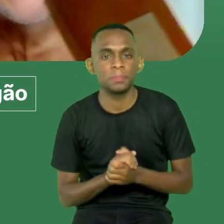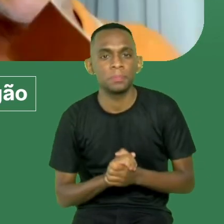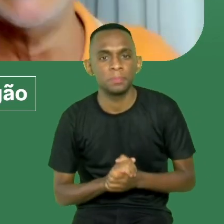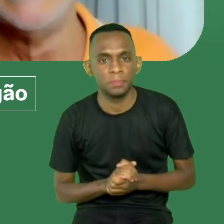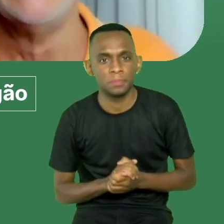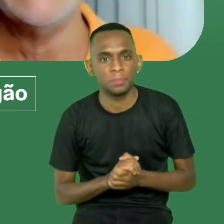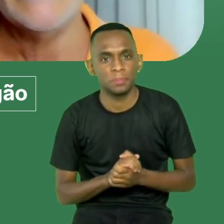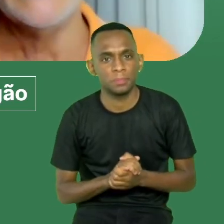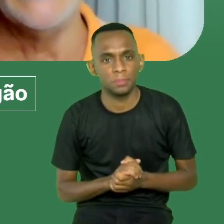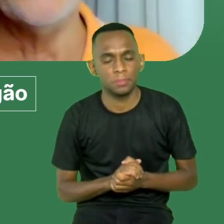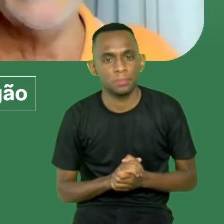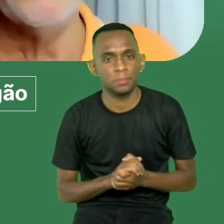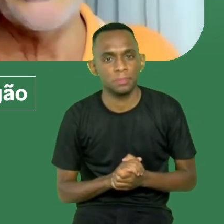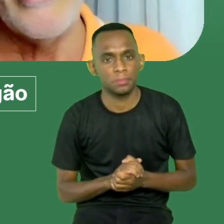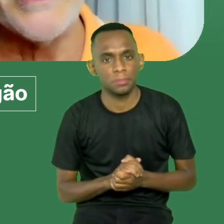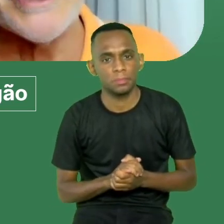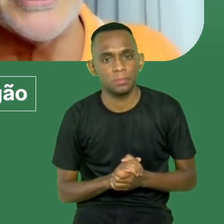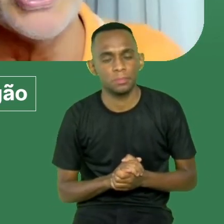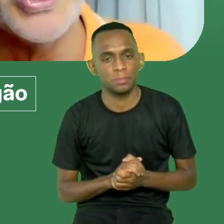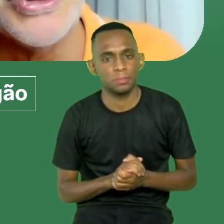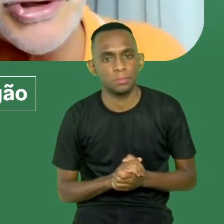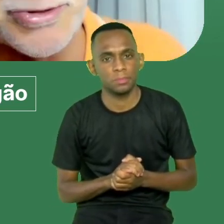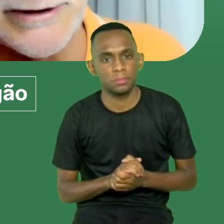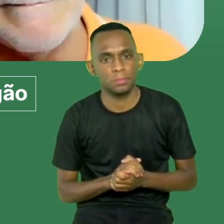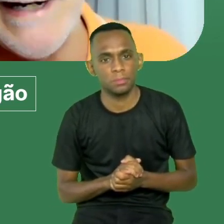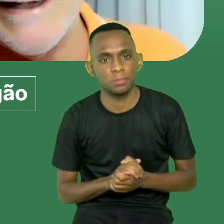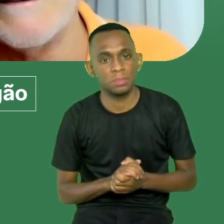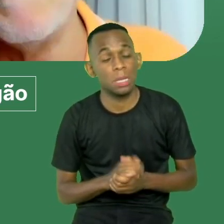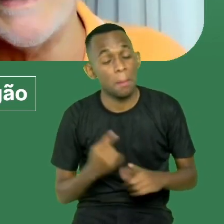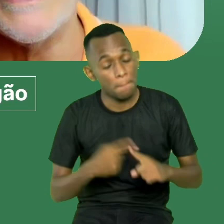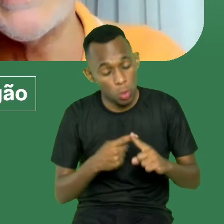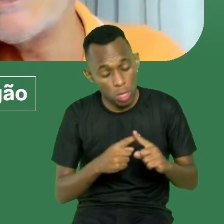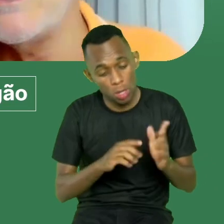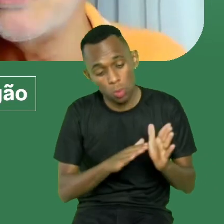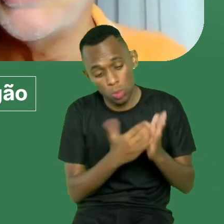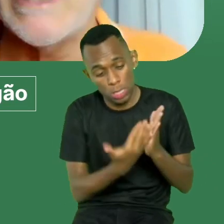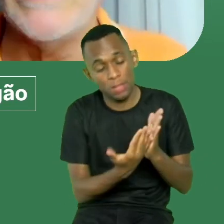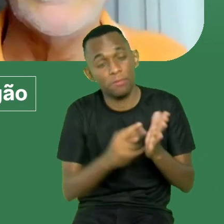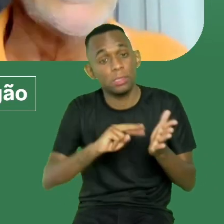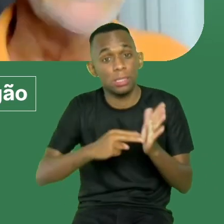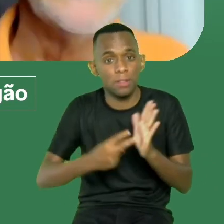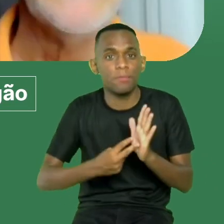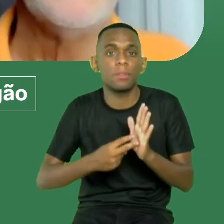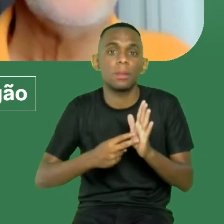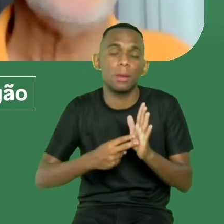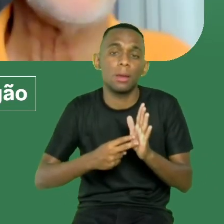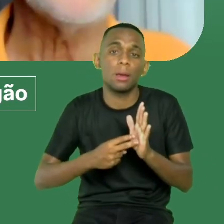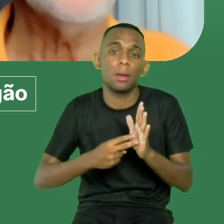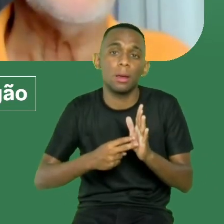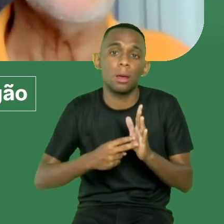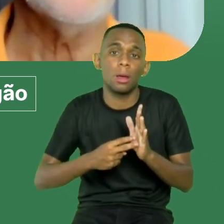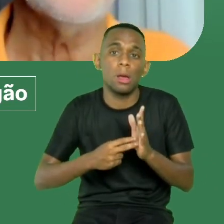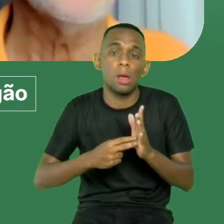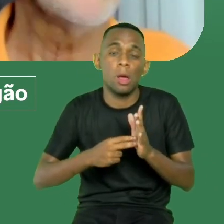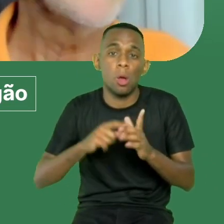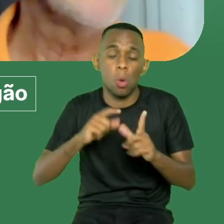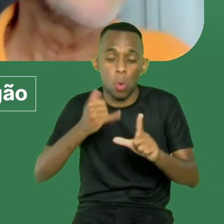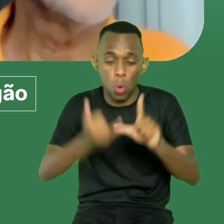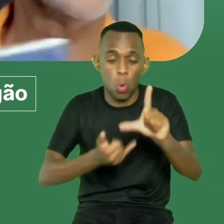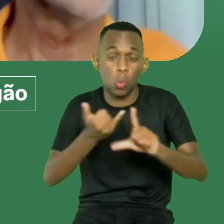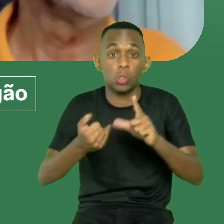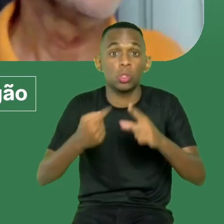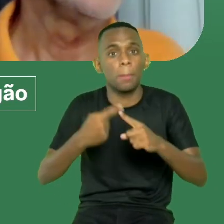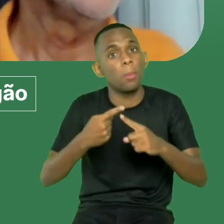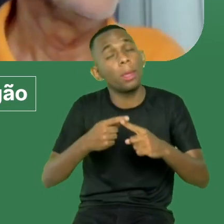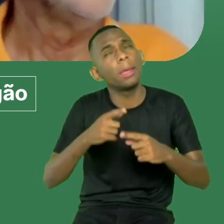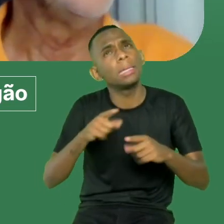pais. livro? Né? O O livro é um que, objeto lúdico também, né? A gente tem o que que é usar bem interessante para os livros infantis também,